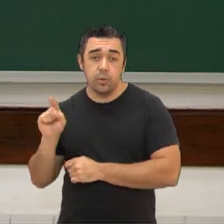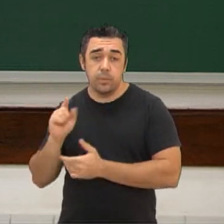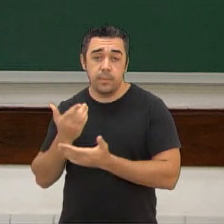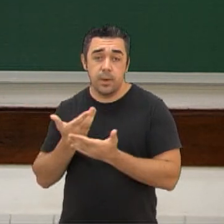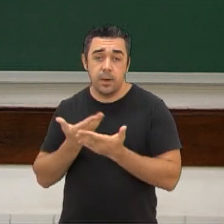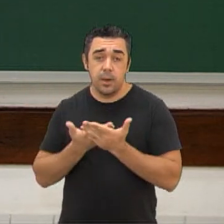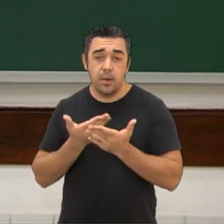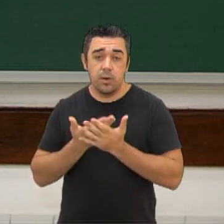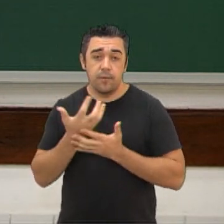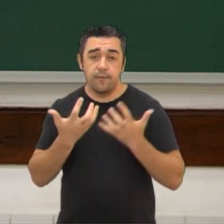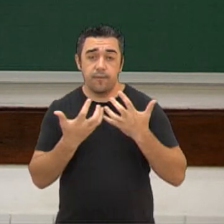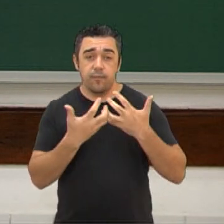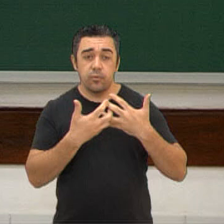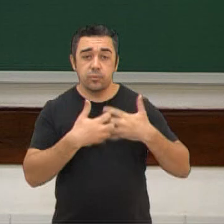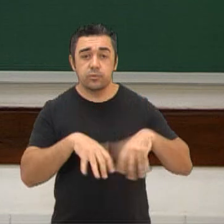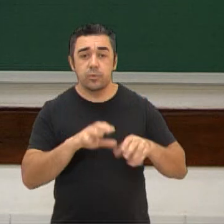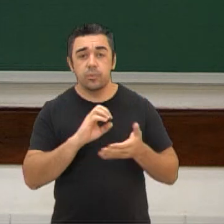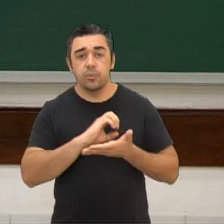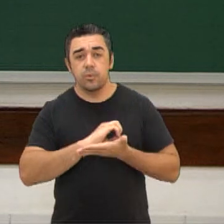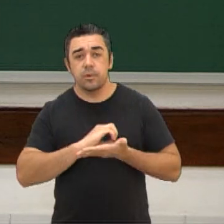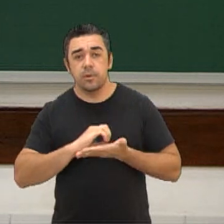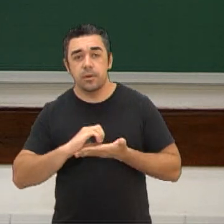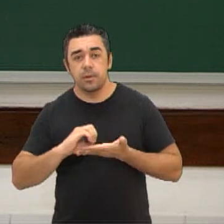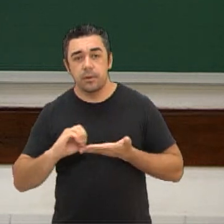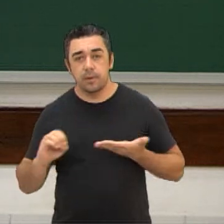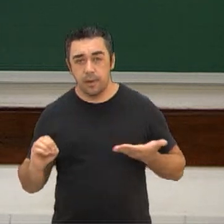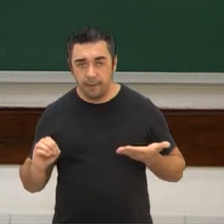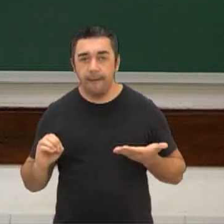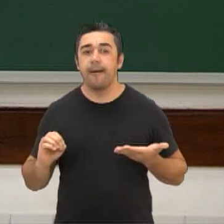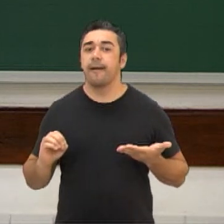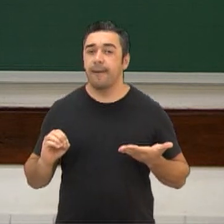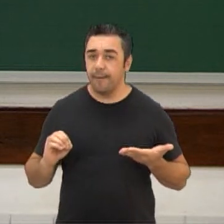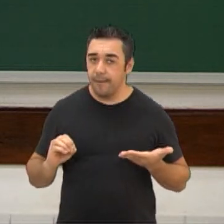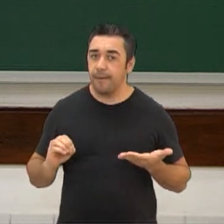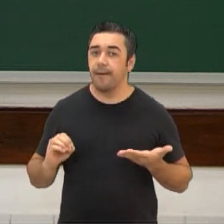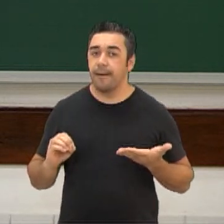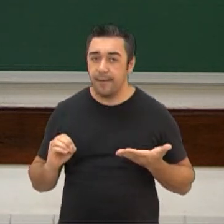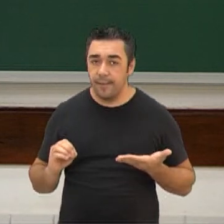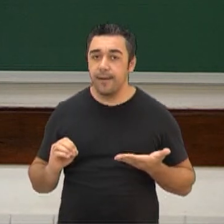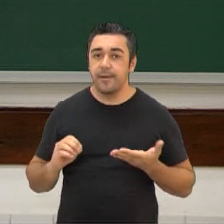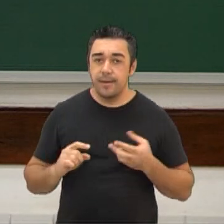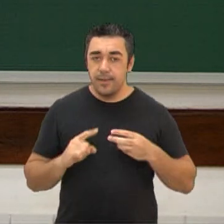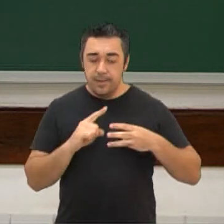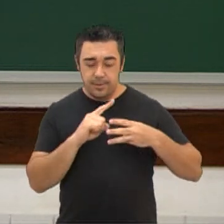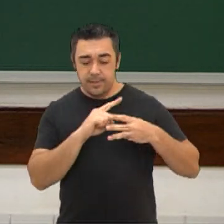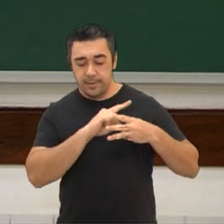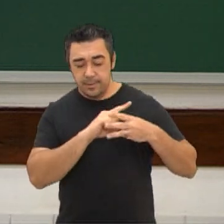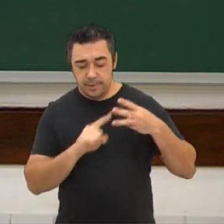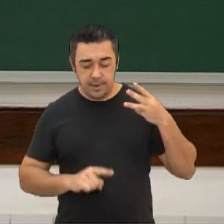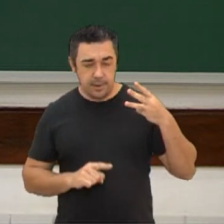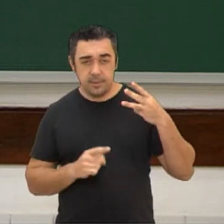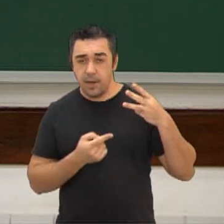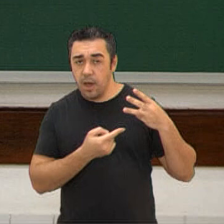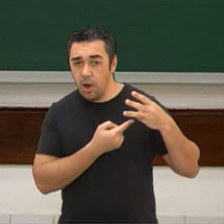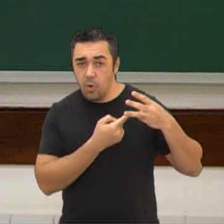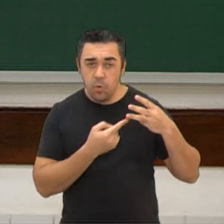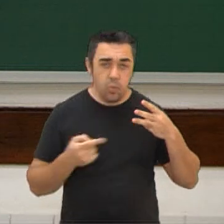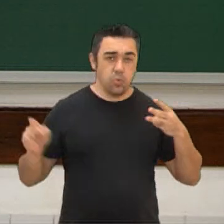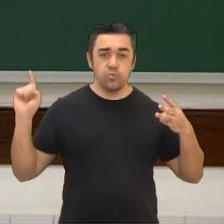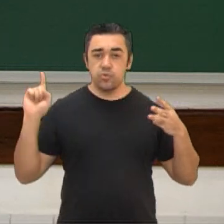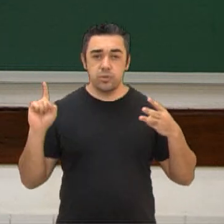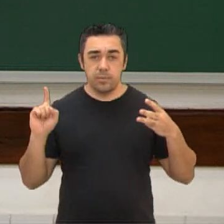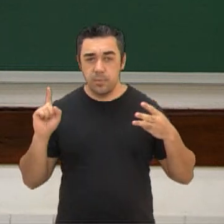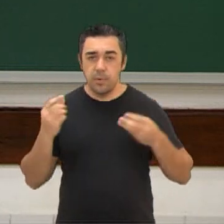de funções orgânicas, senhoras e senhores. Essas 3 funções foram as